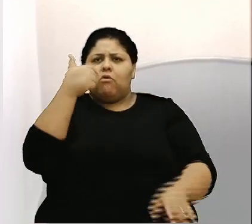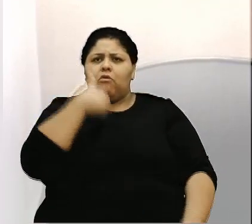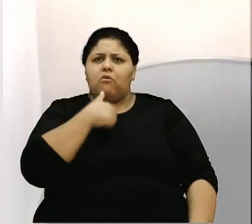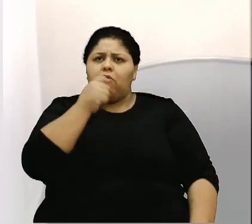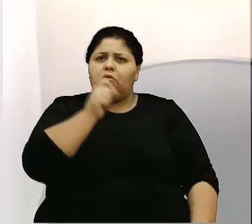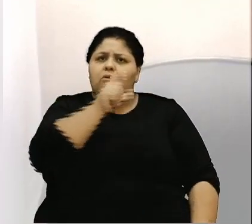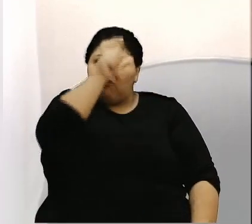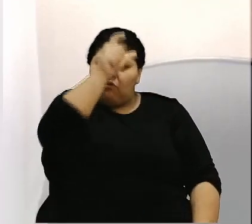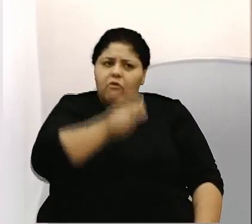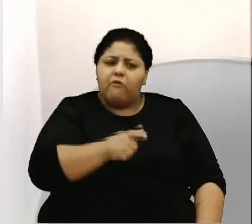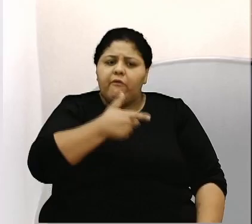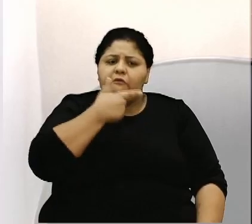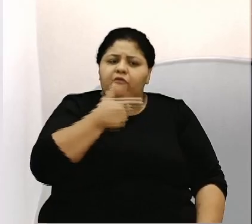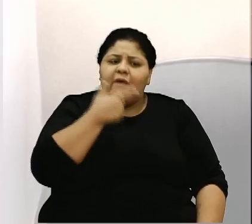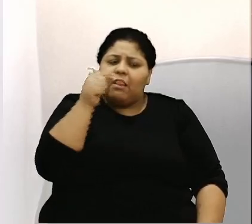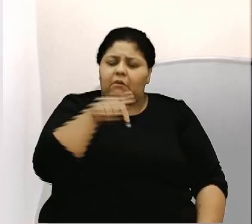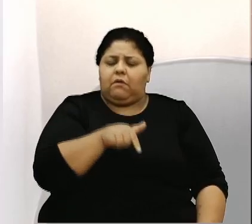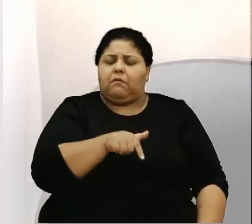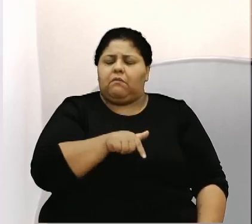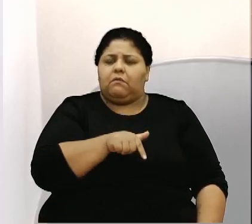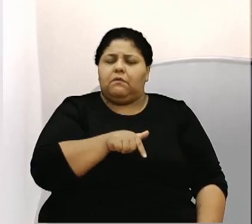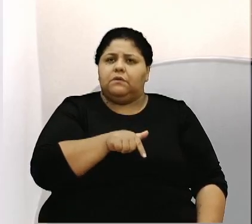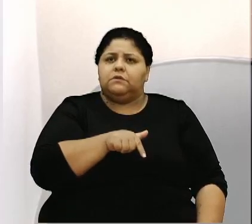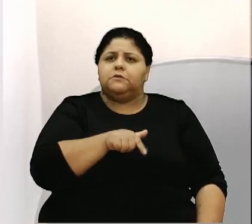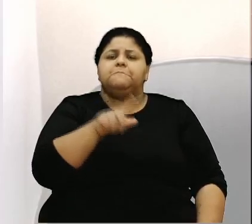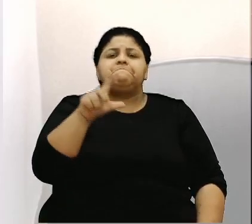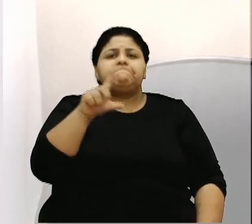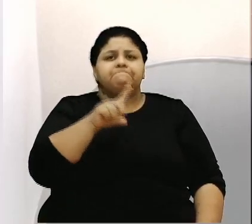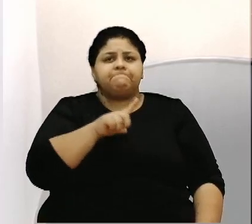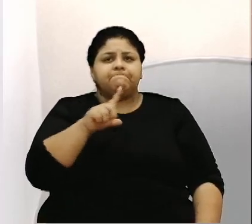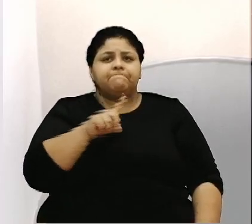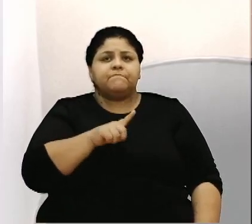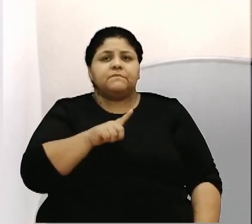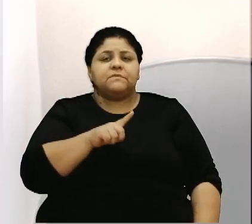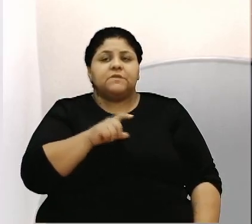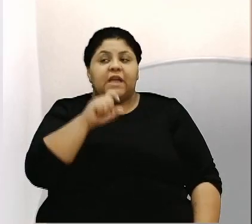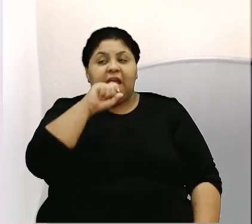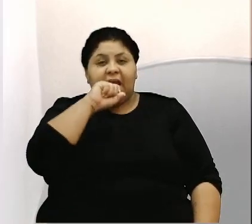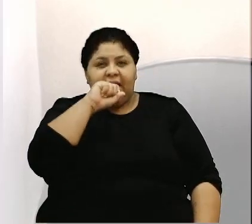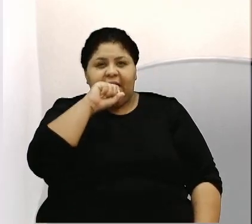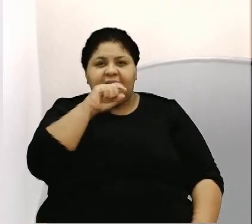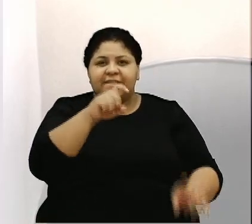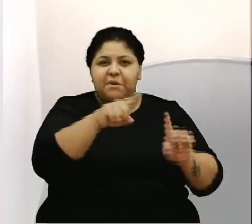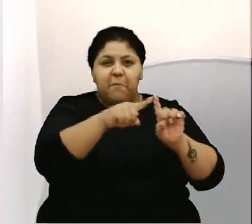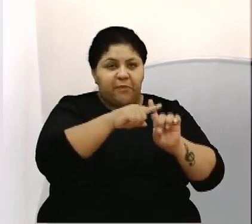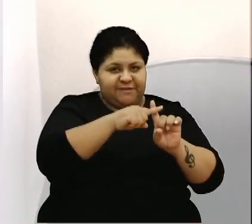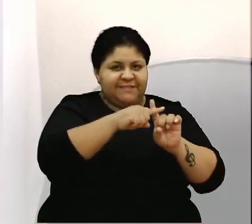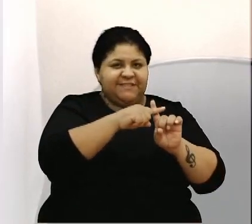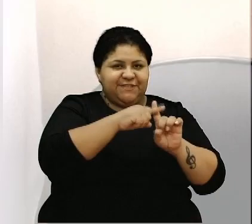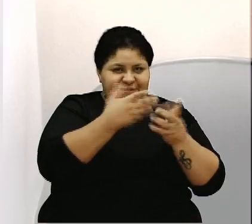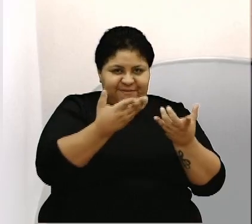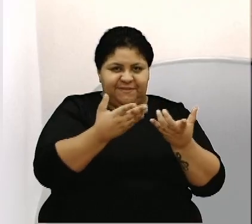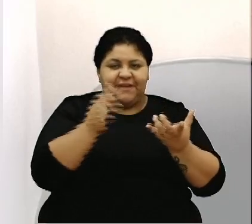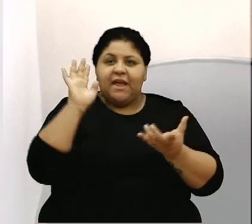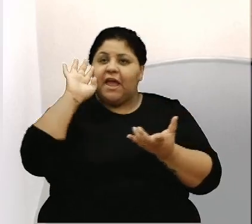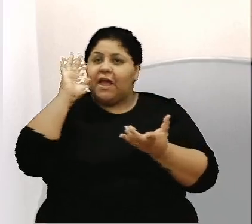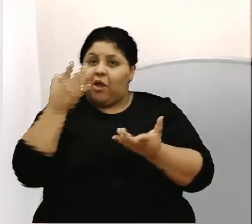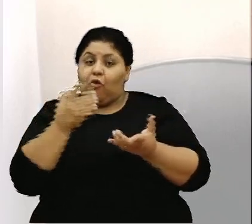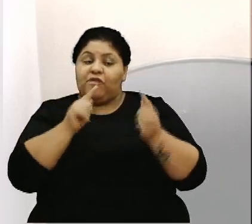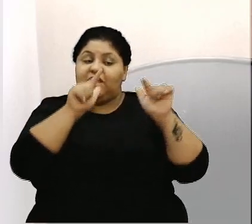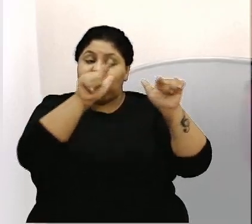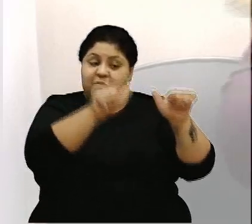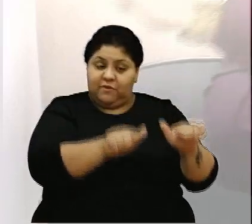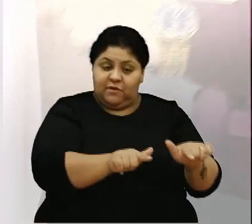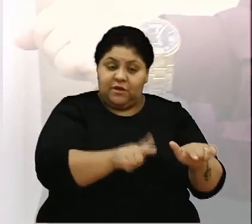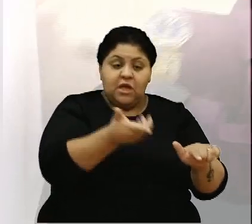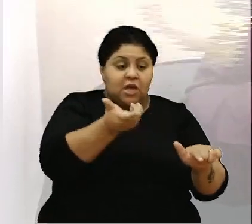pessoa que eu digo aqui e repito, tenho a inveja positiva. Aquela onde acontece numa região e